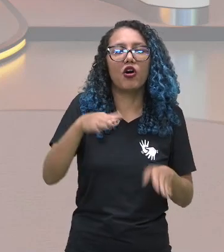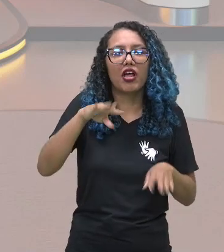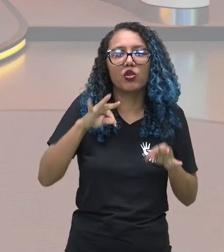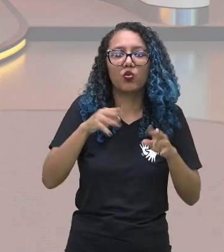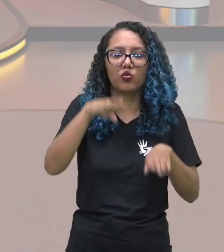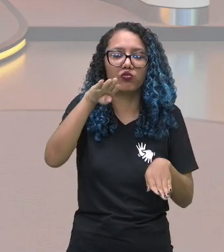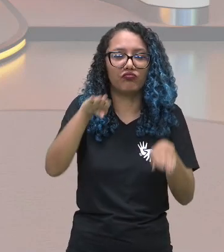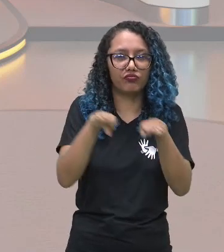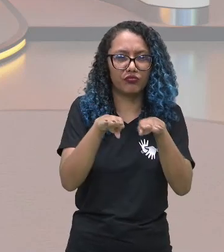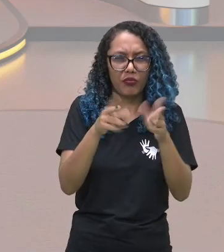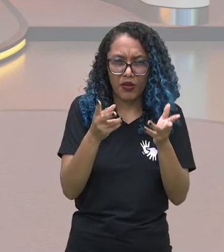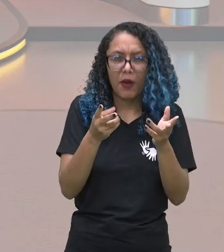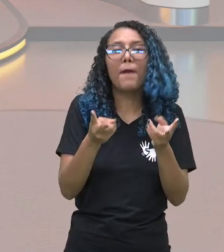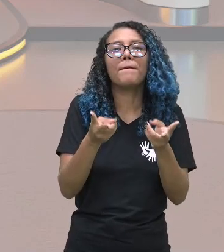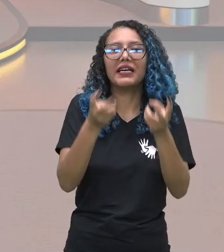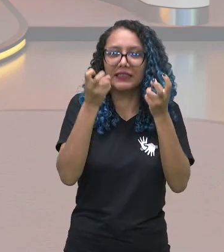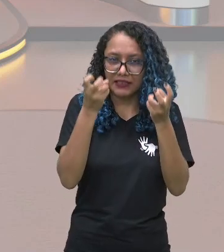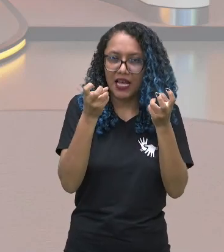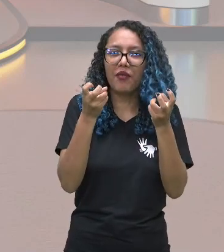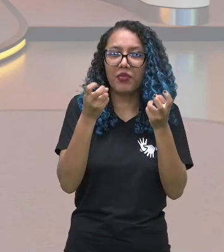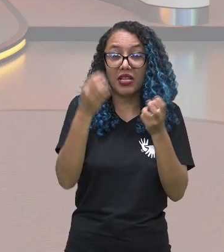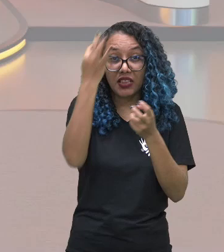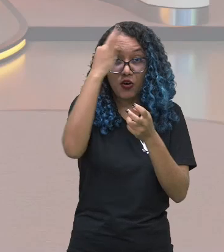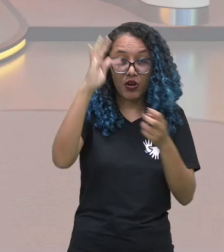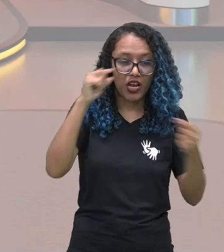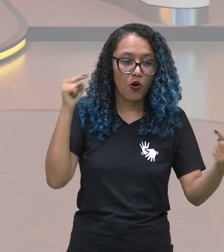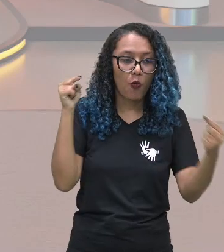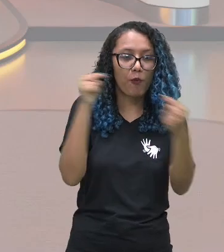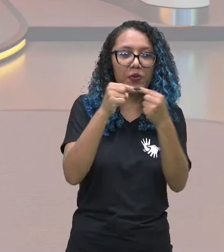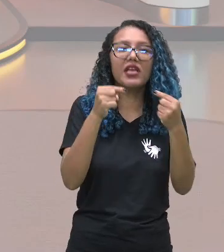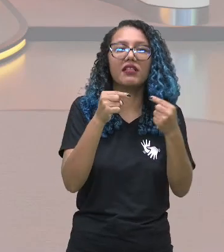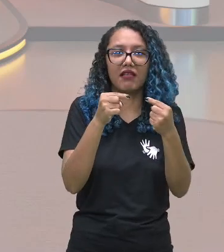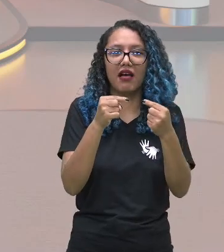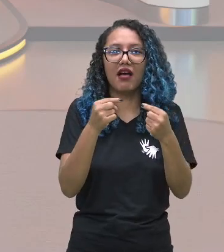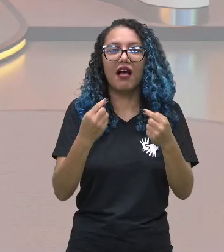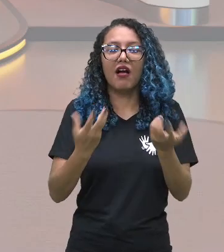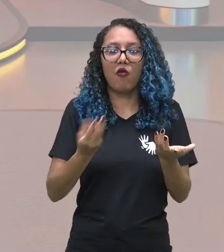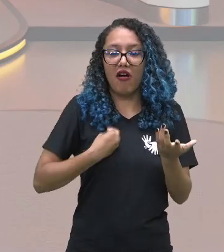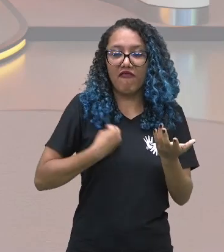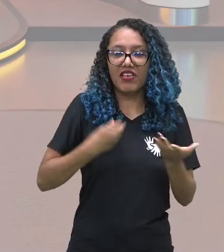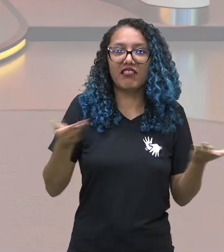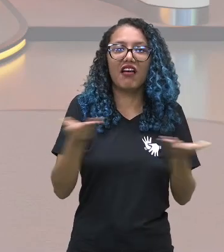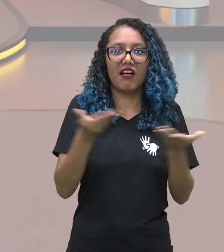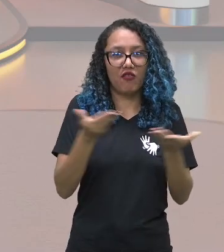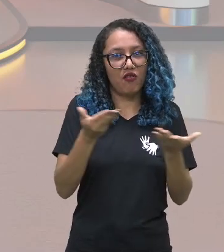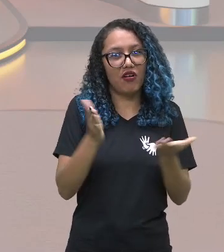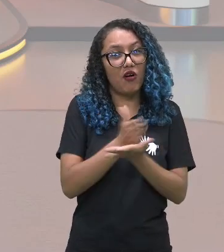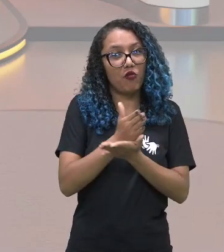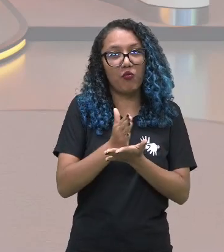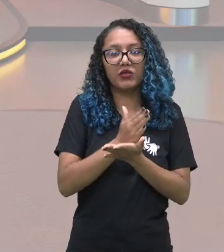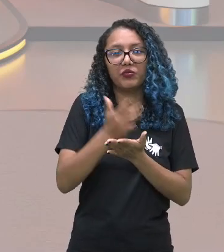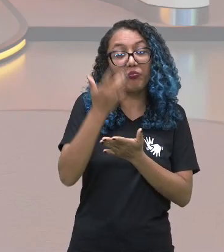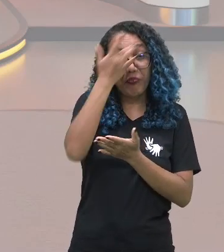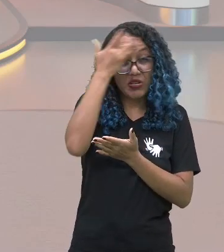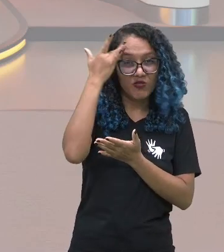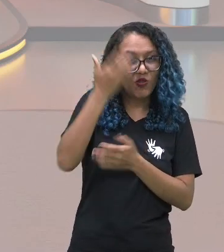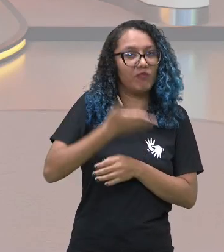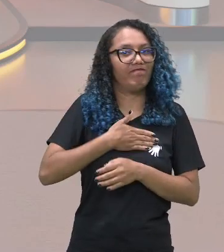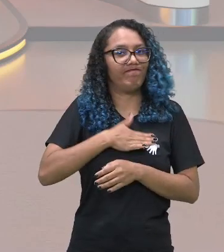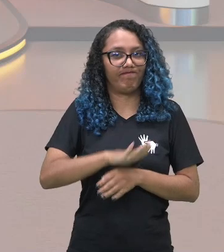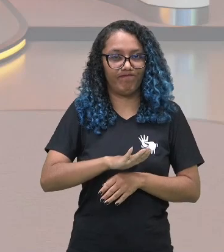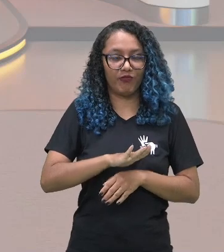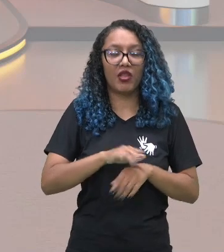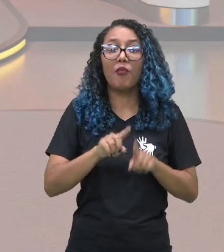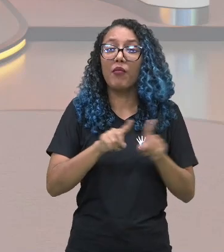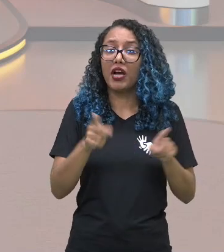contemporaneidade do seu pensamento. Claro que isso incomodou muita gente, mas deixo para vocês responder